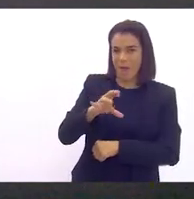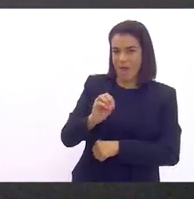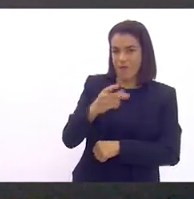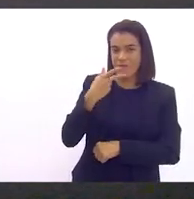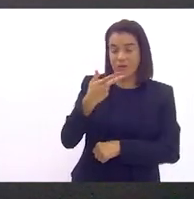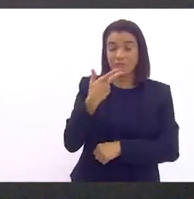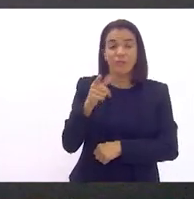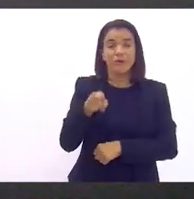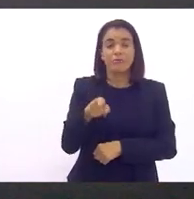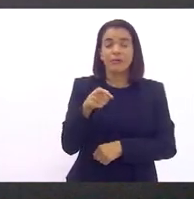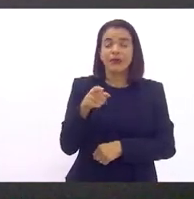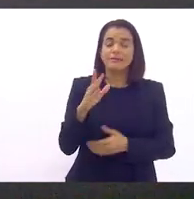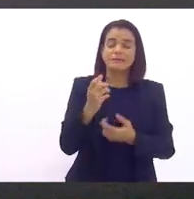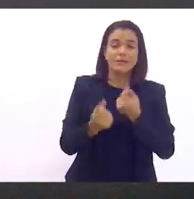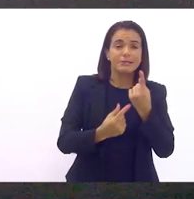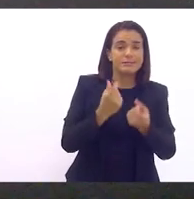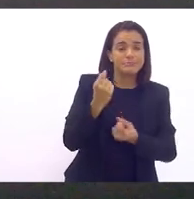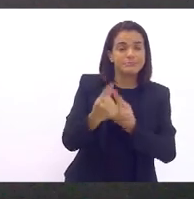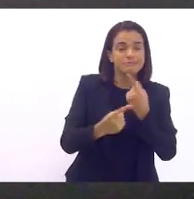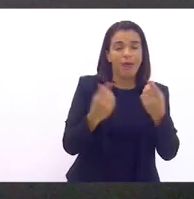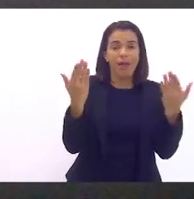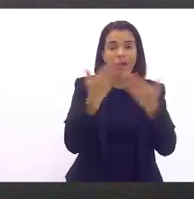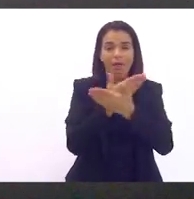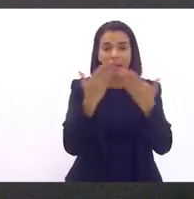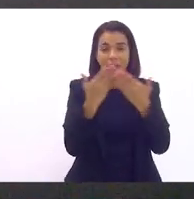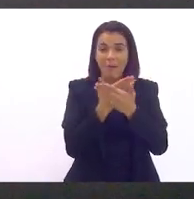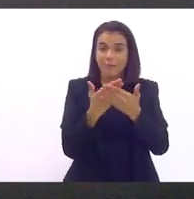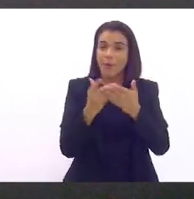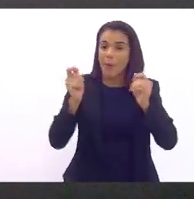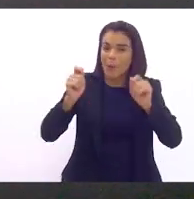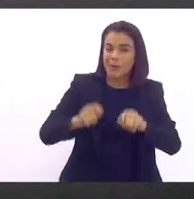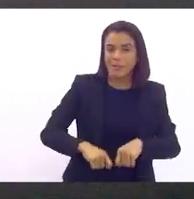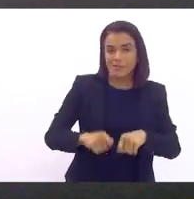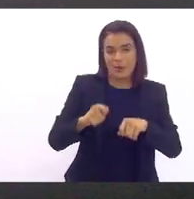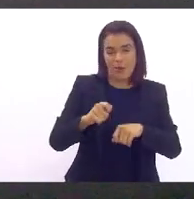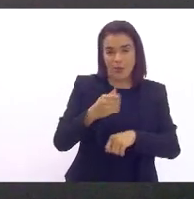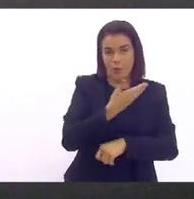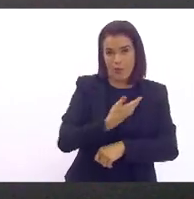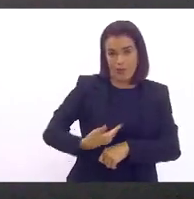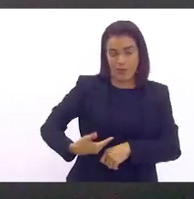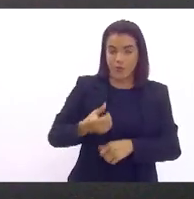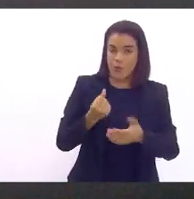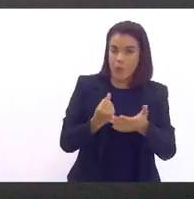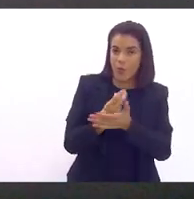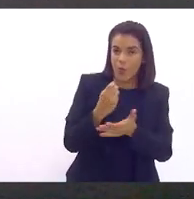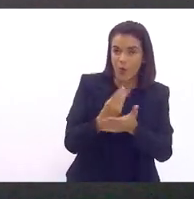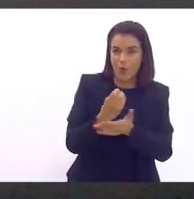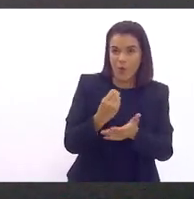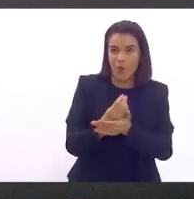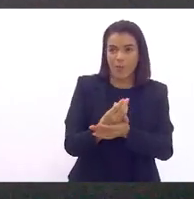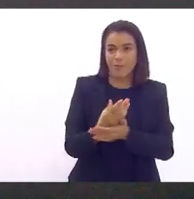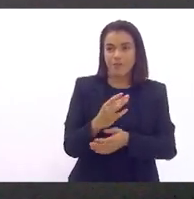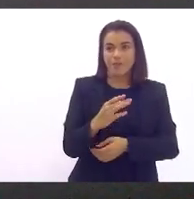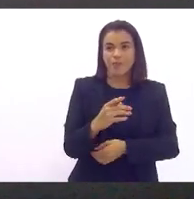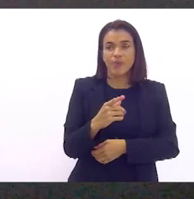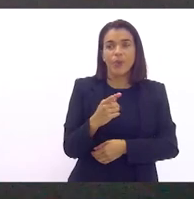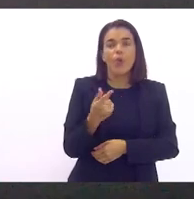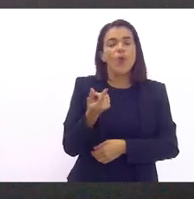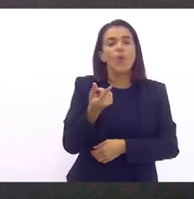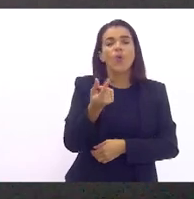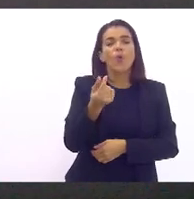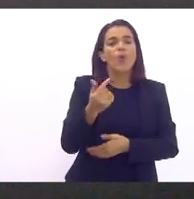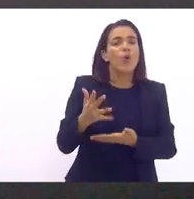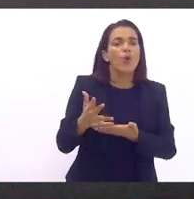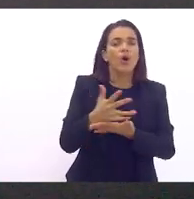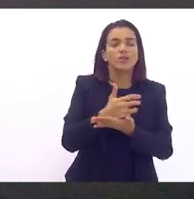batido que são que é o potencial de compras do governo o orçamento he Mauro o orçamento do estado aqui